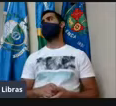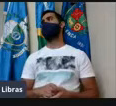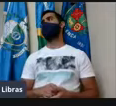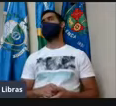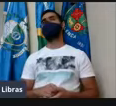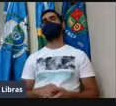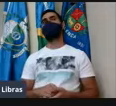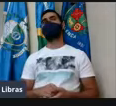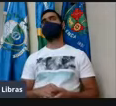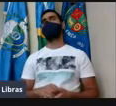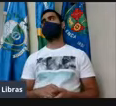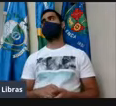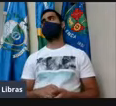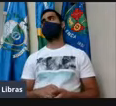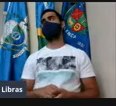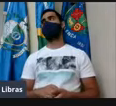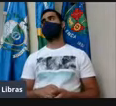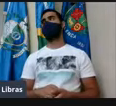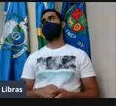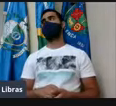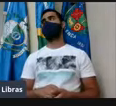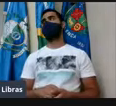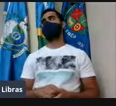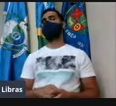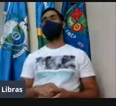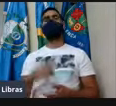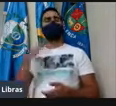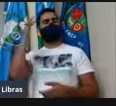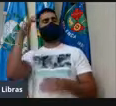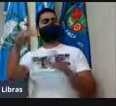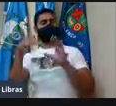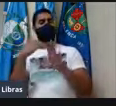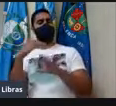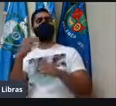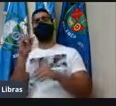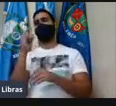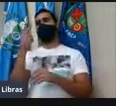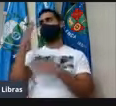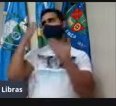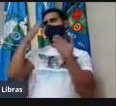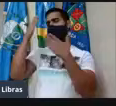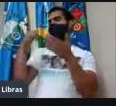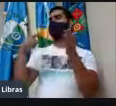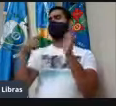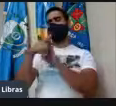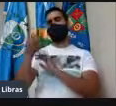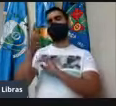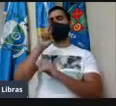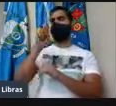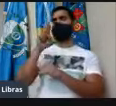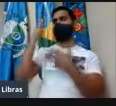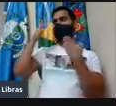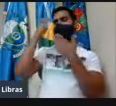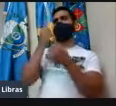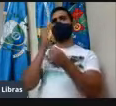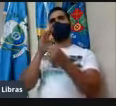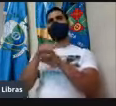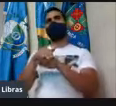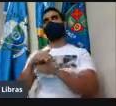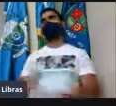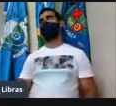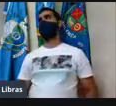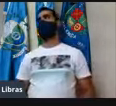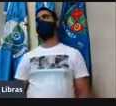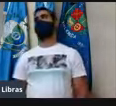Te mando por e-mail. Por e-mail? Sim. Eu vou te passar o e-mail depois aqui. Sim. Então, muito obrigado, tá? Pelas perguntas, pelas respostas. Muito boa noite.